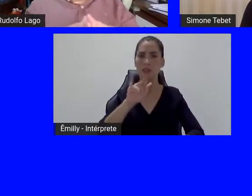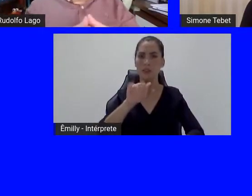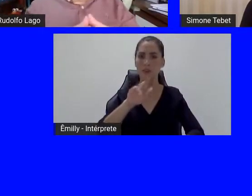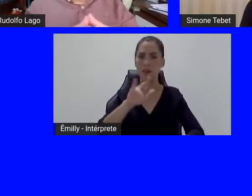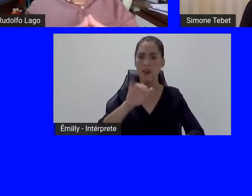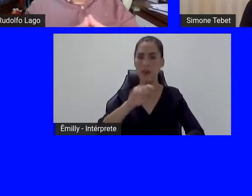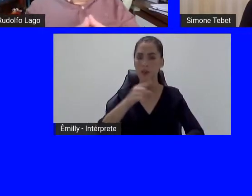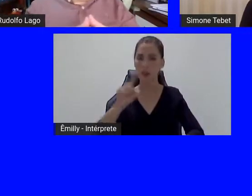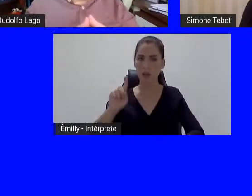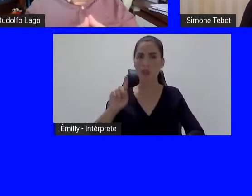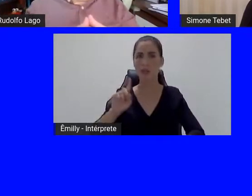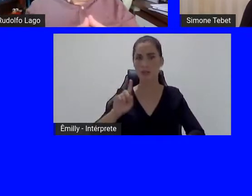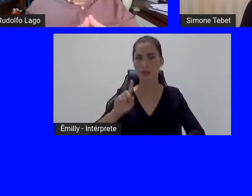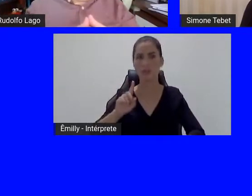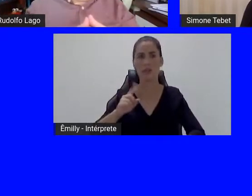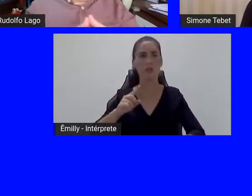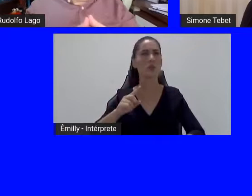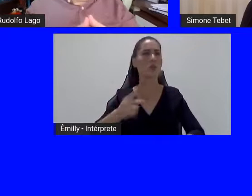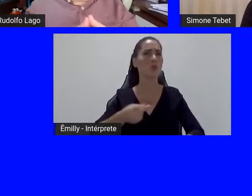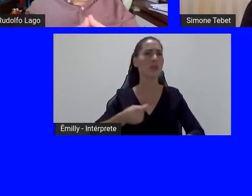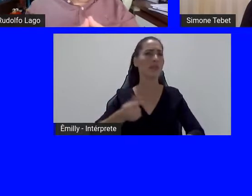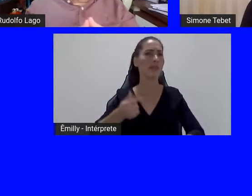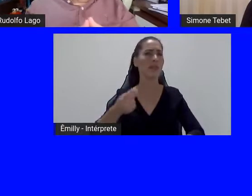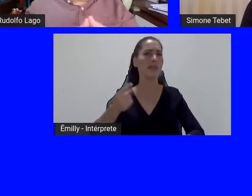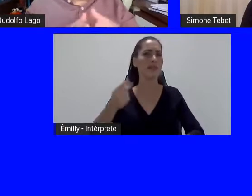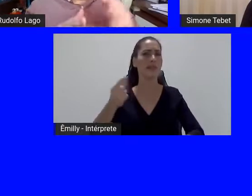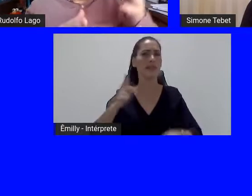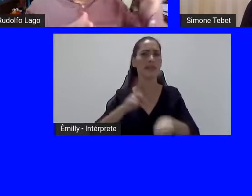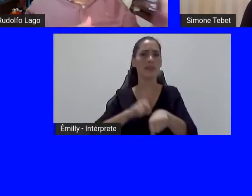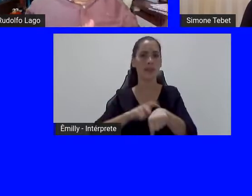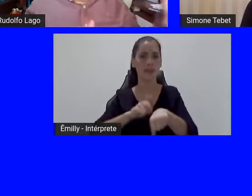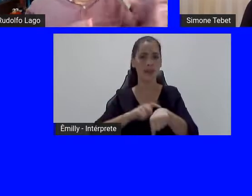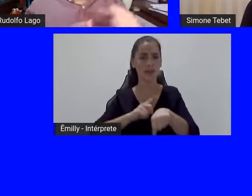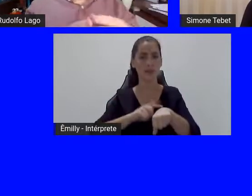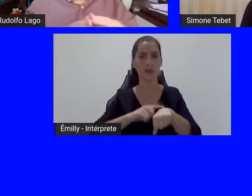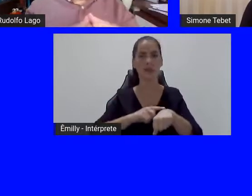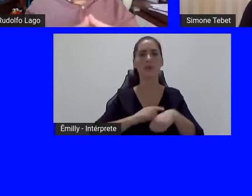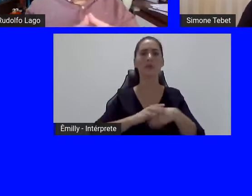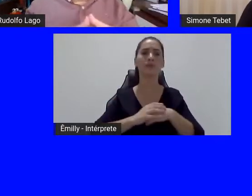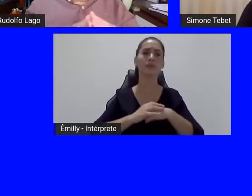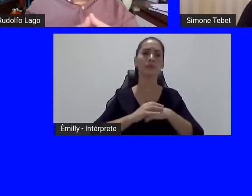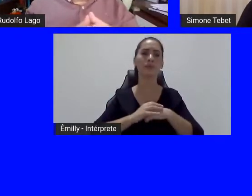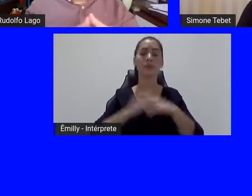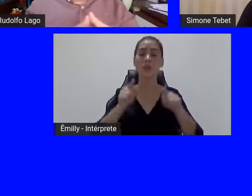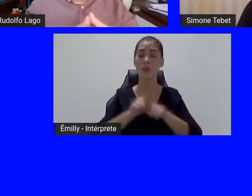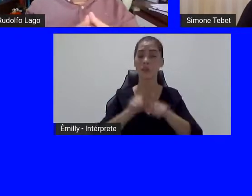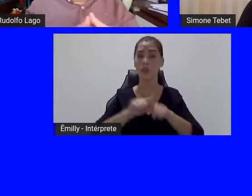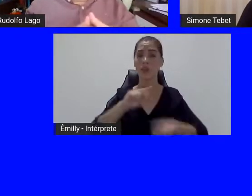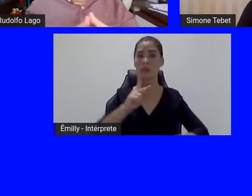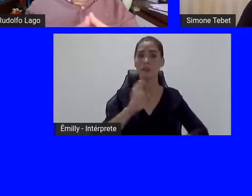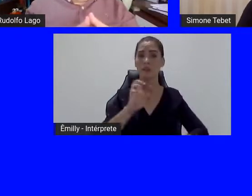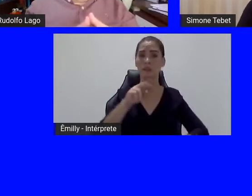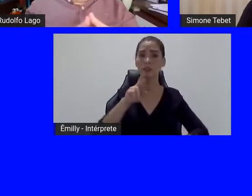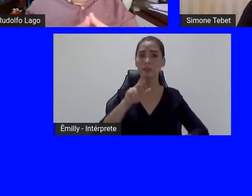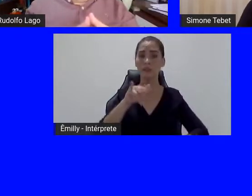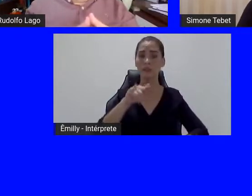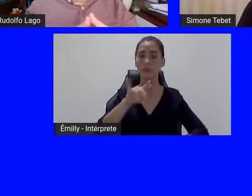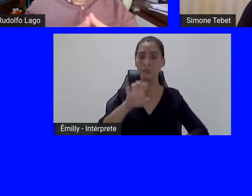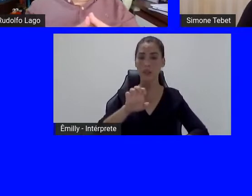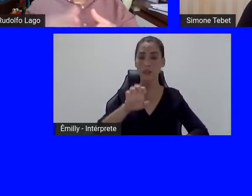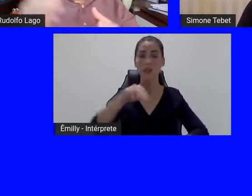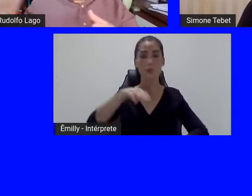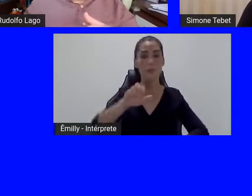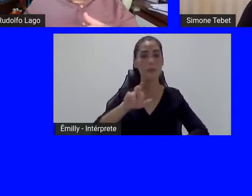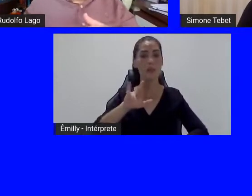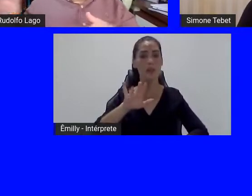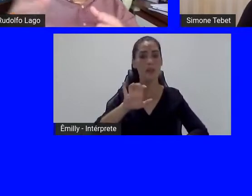tempo sem ter candidato nenhum à presidência da República, e com Henrique Meirelles, de novo, o desempenho foi